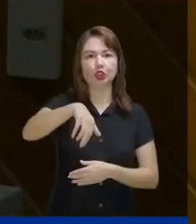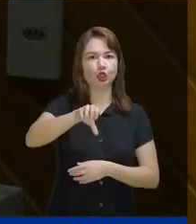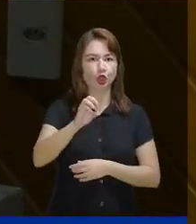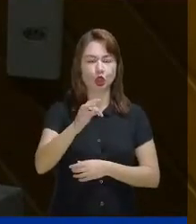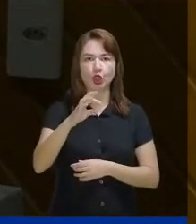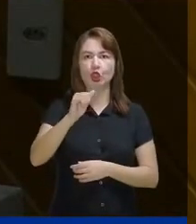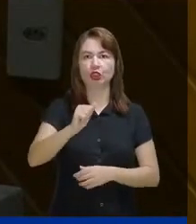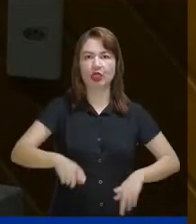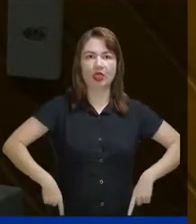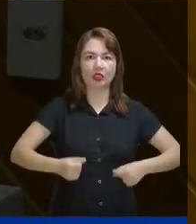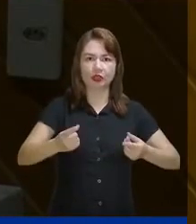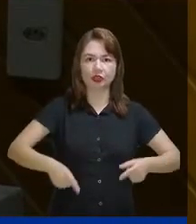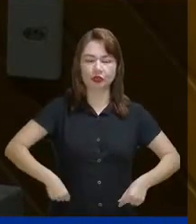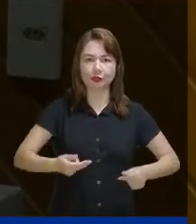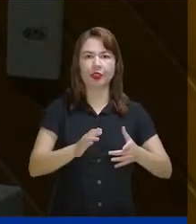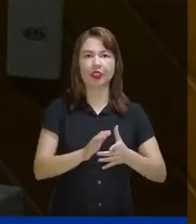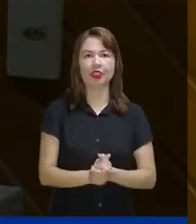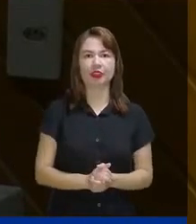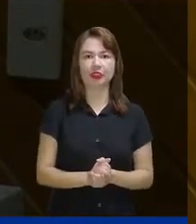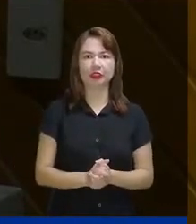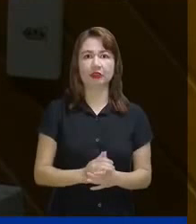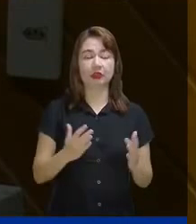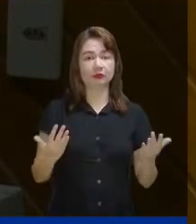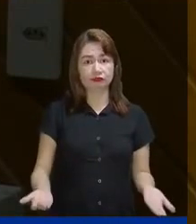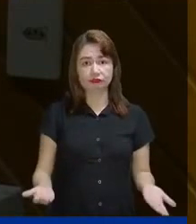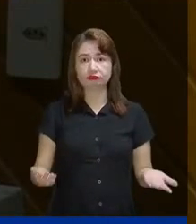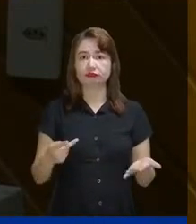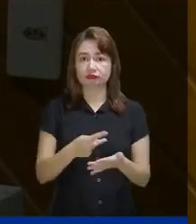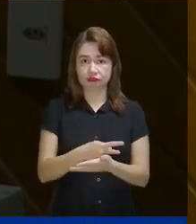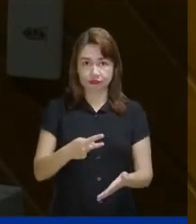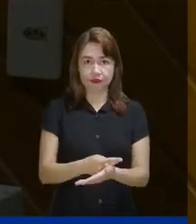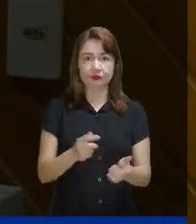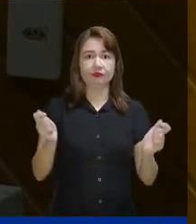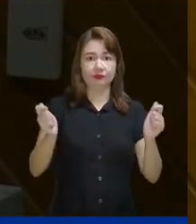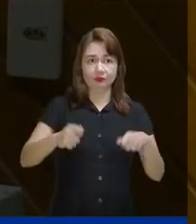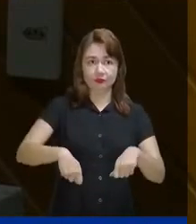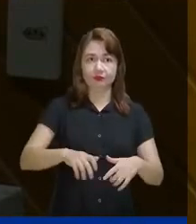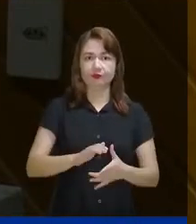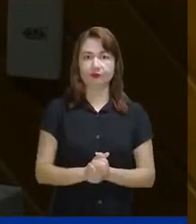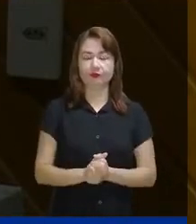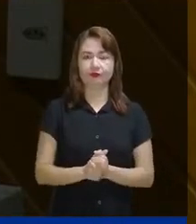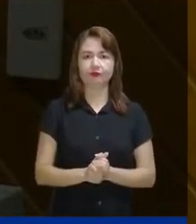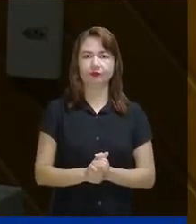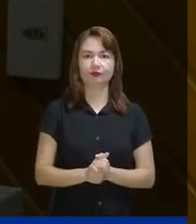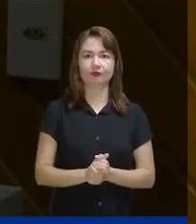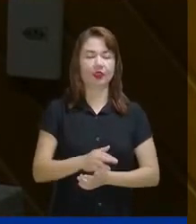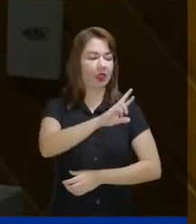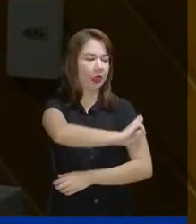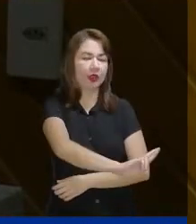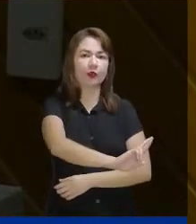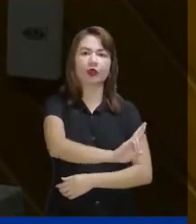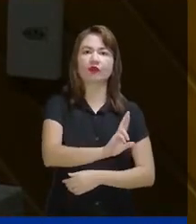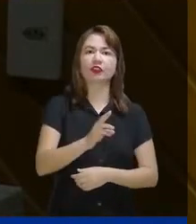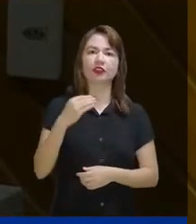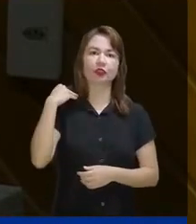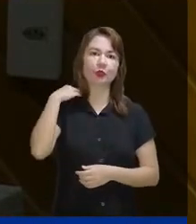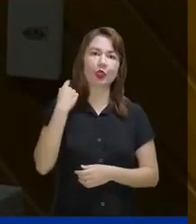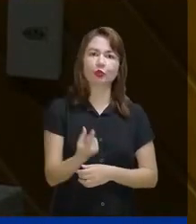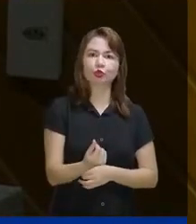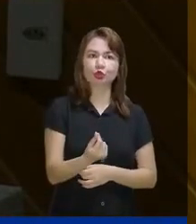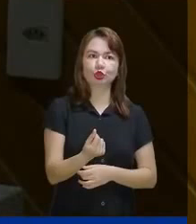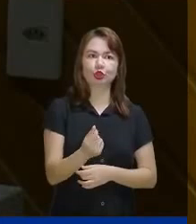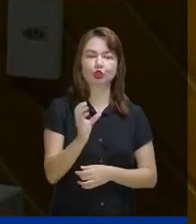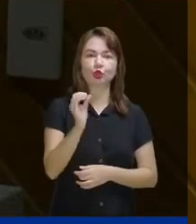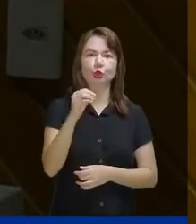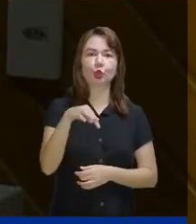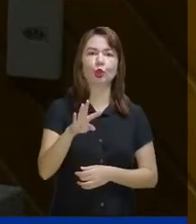relativos a despesas com pessoal não configura irregularidade capaz de ensejar a desaprovação das contas ou recolhimento de